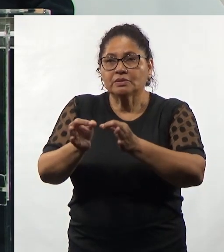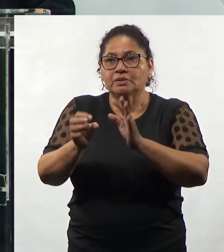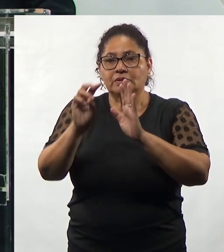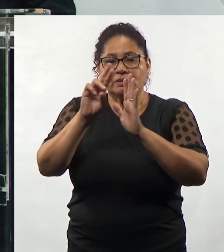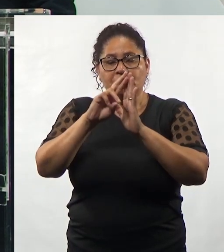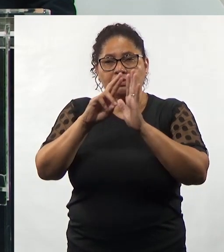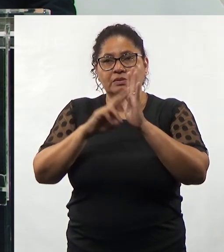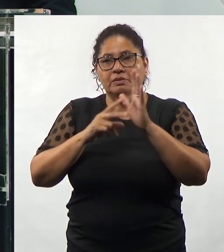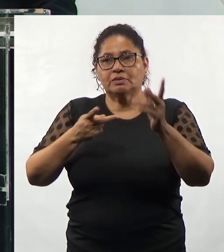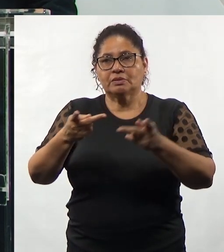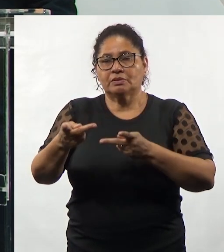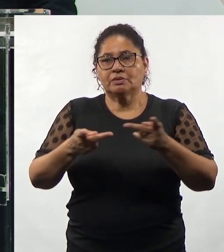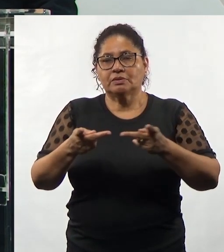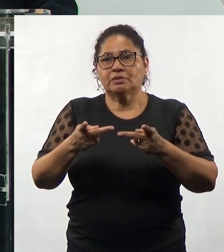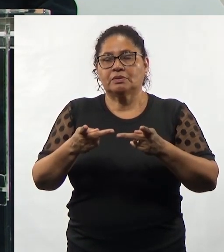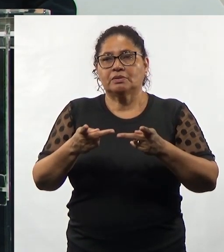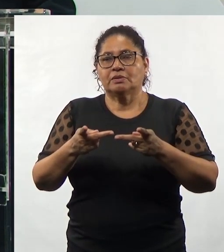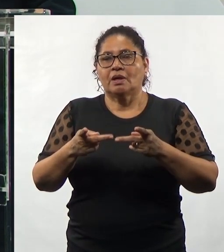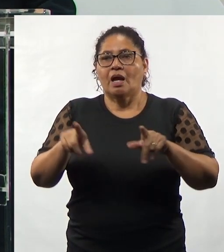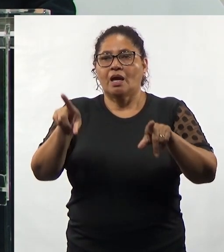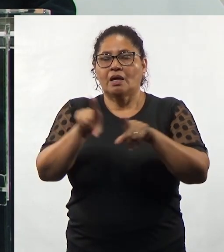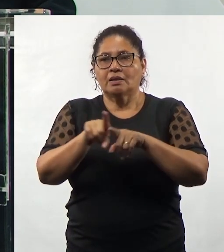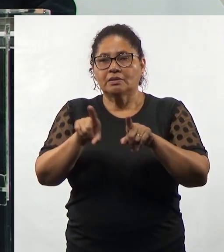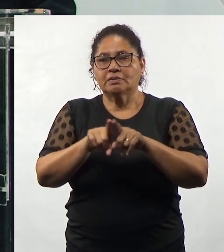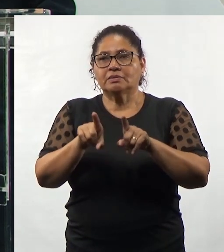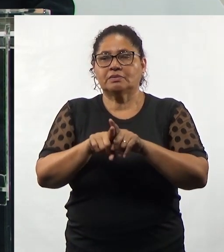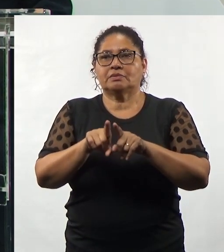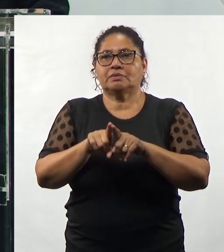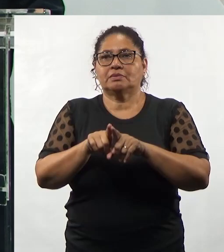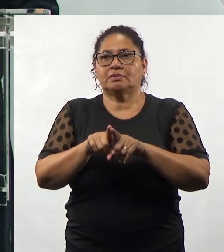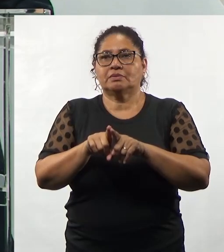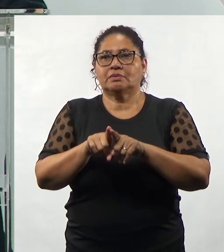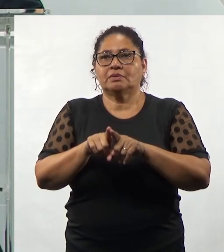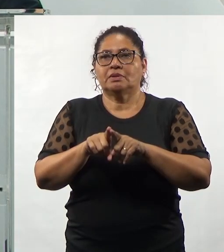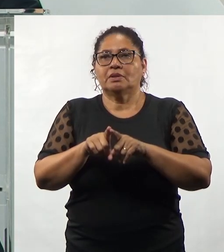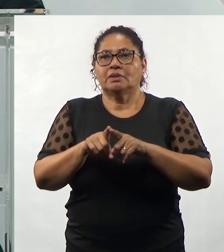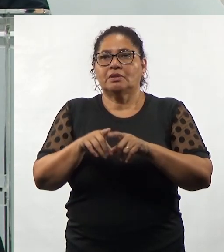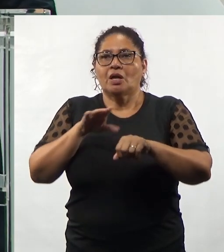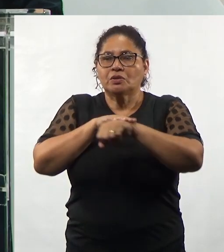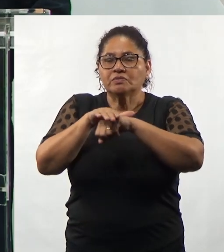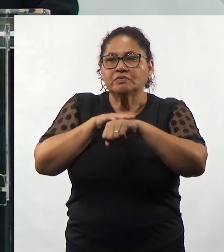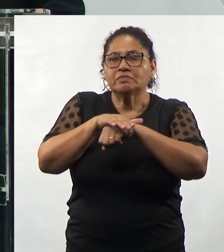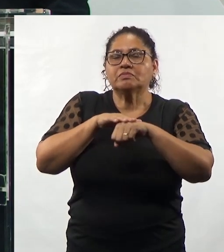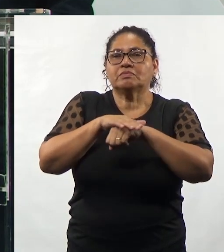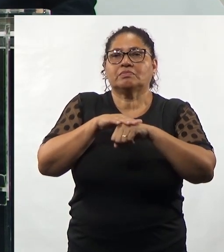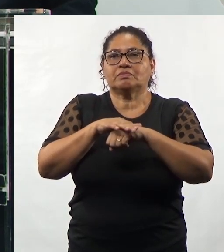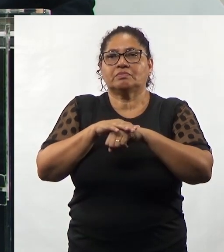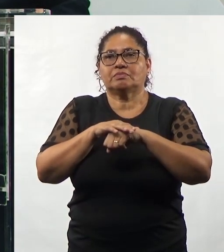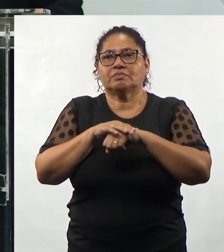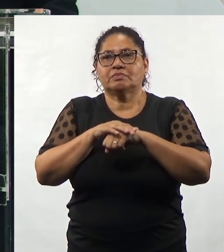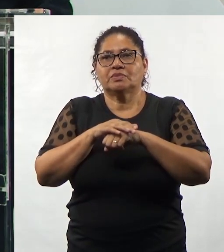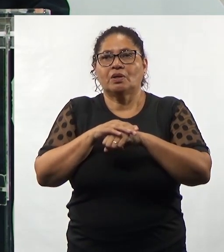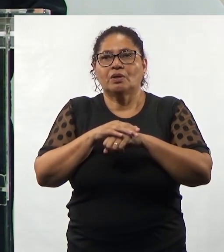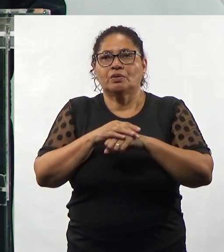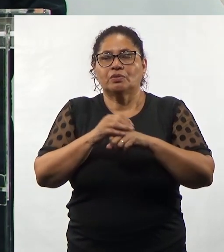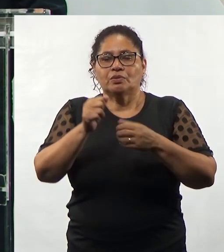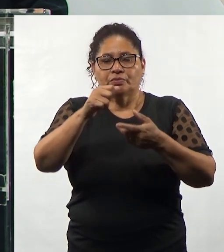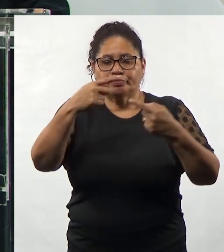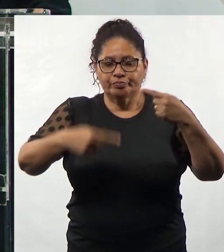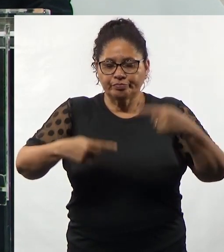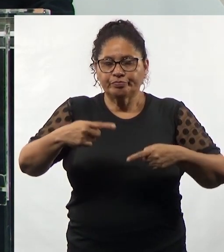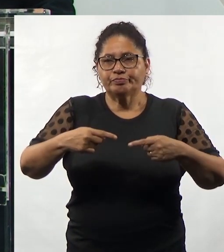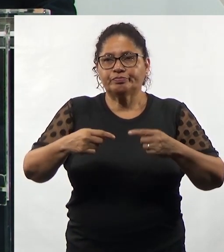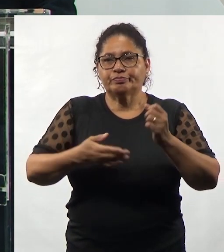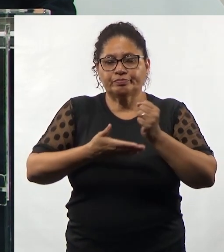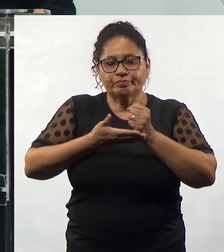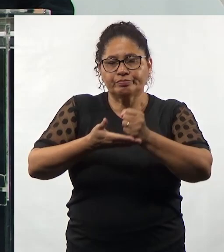projeto, e aí nós vamos também ter oportunidade de ir conversando mais, né? Através dos nossos materiais de apoio, através do